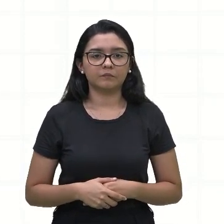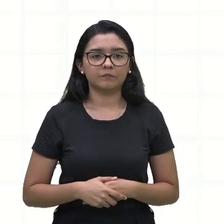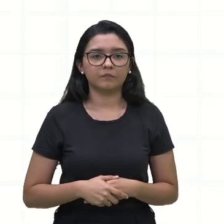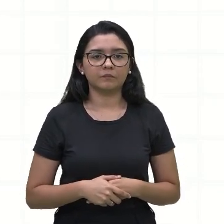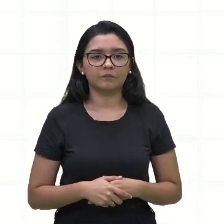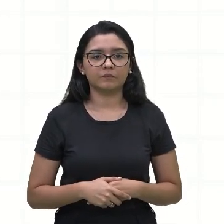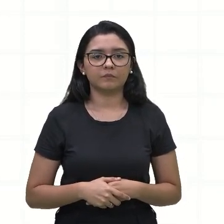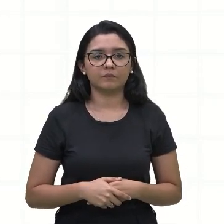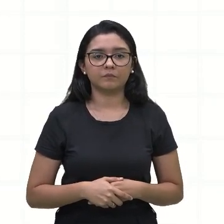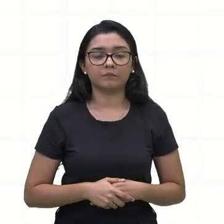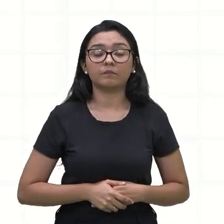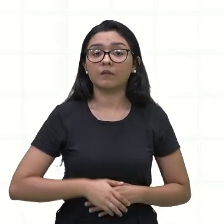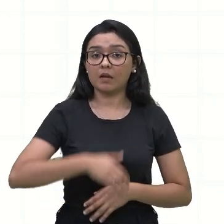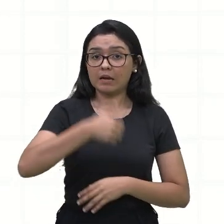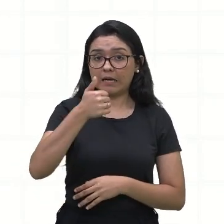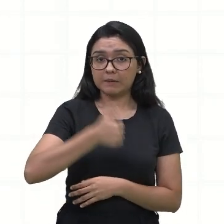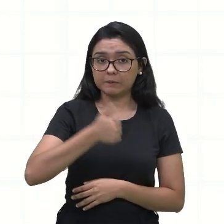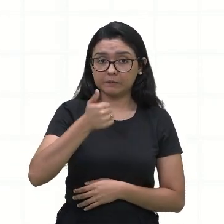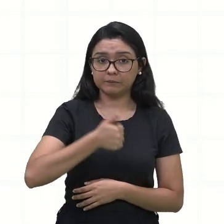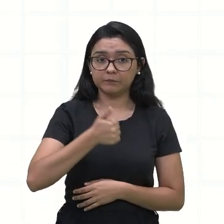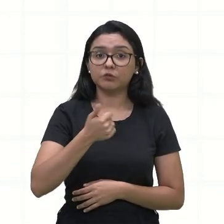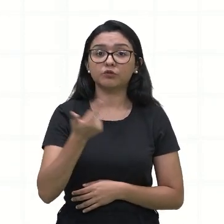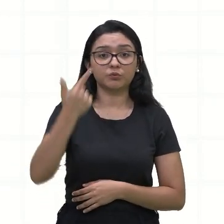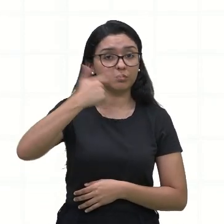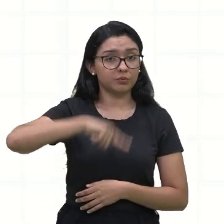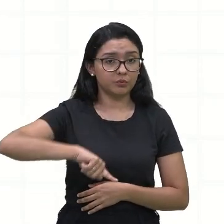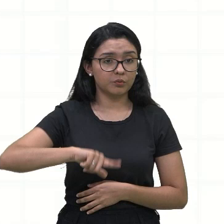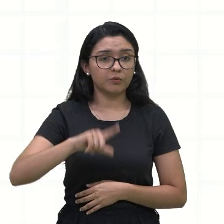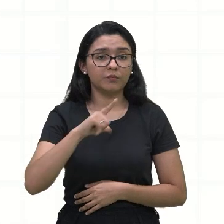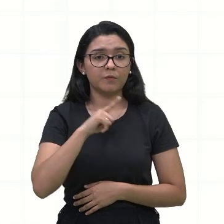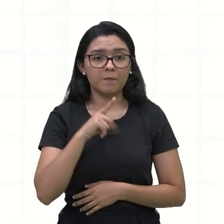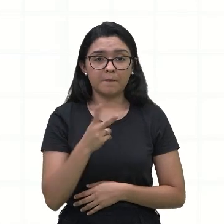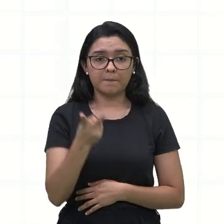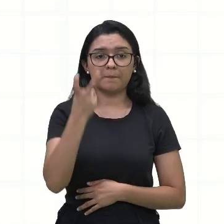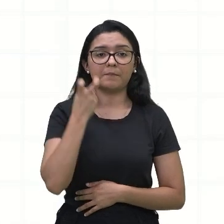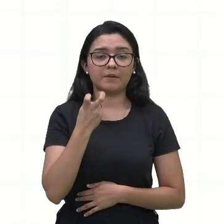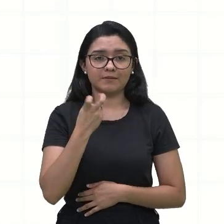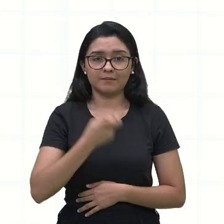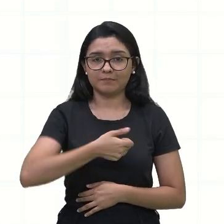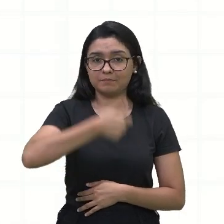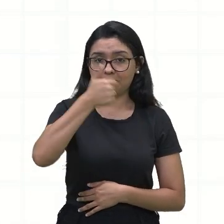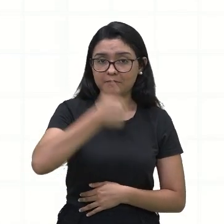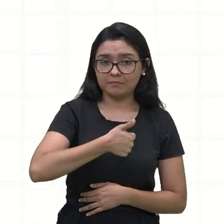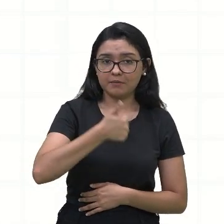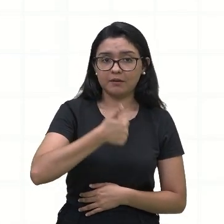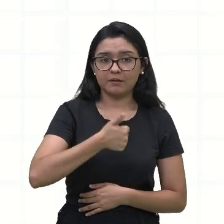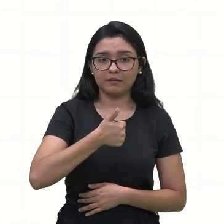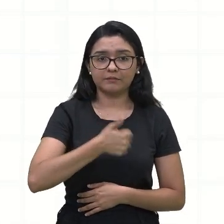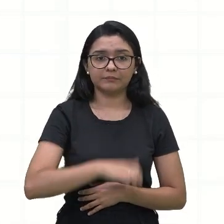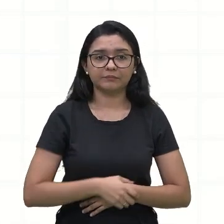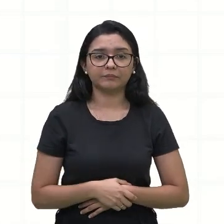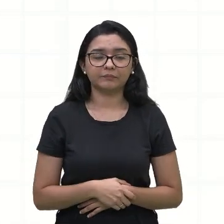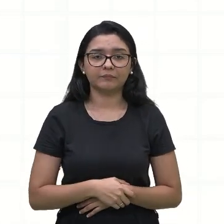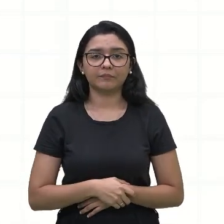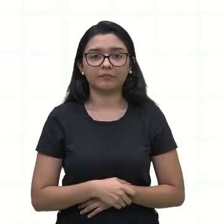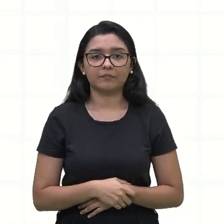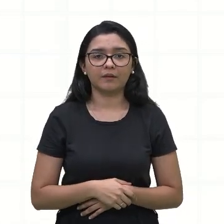Prosseguindo aí. Em primeiro lugar, novamente, olha só, né? Então ele vai enumerando aqui, ó, enumerando